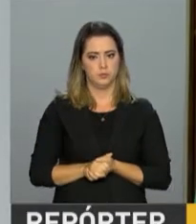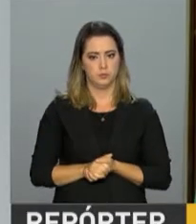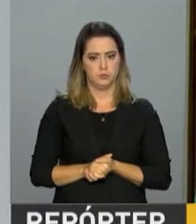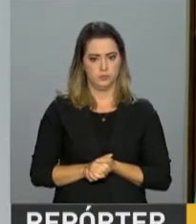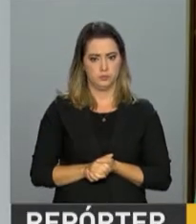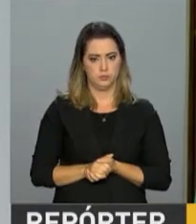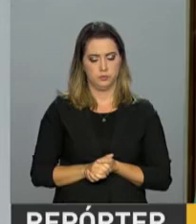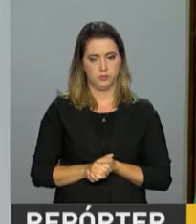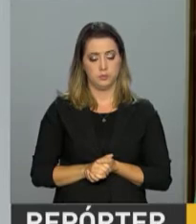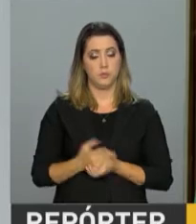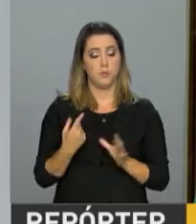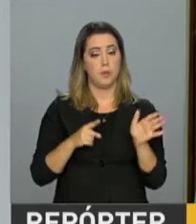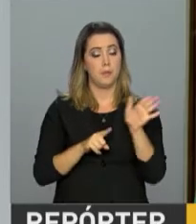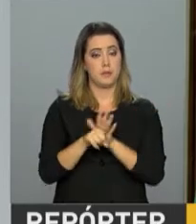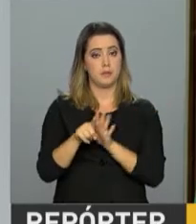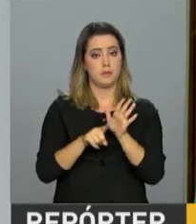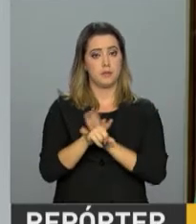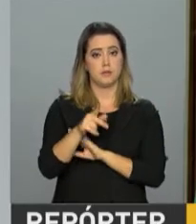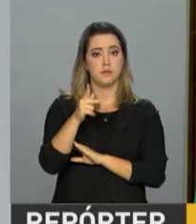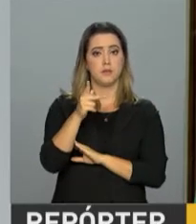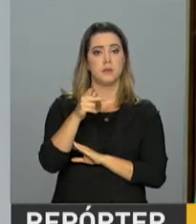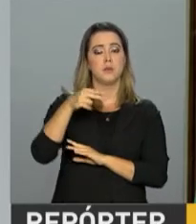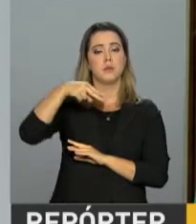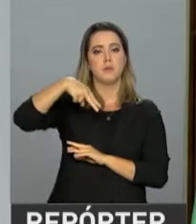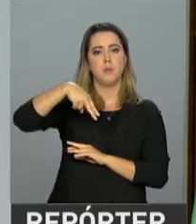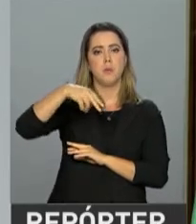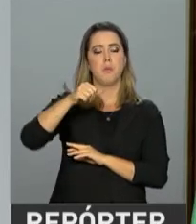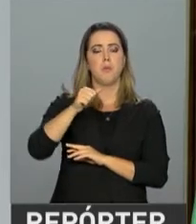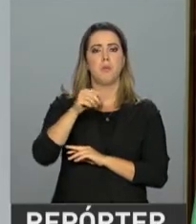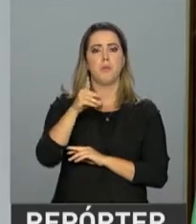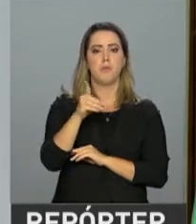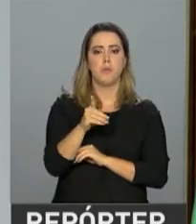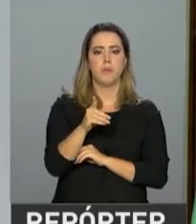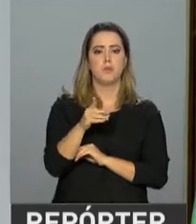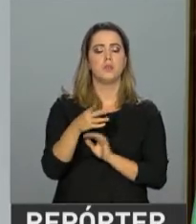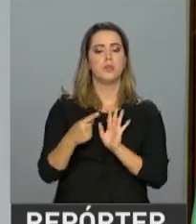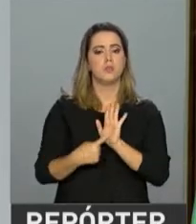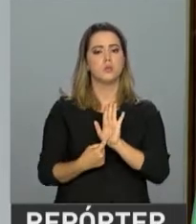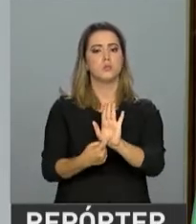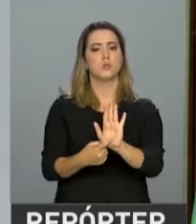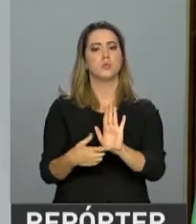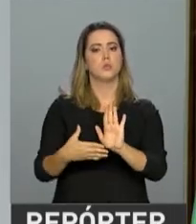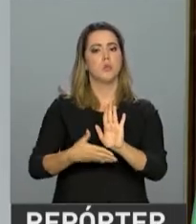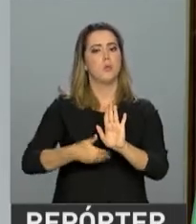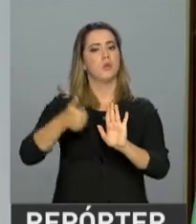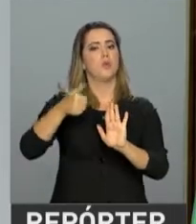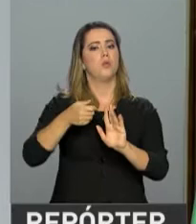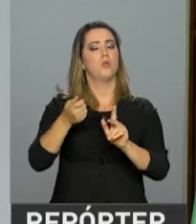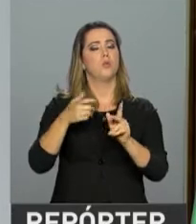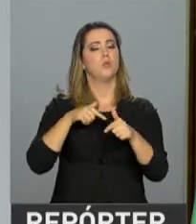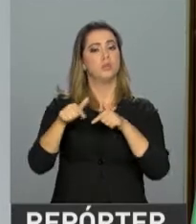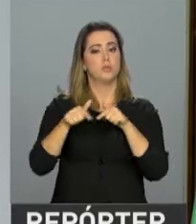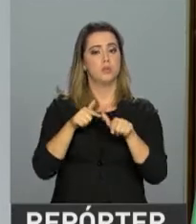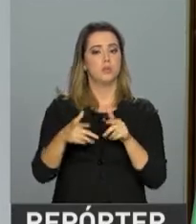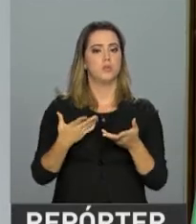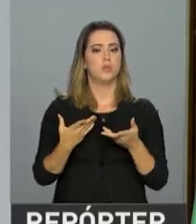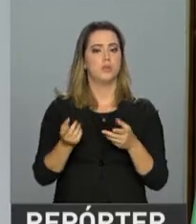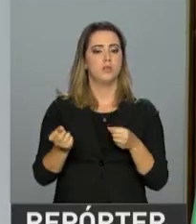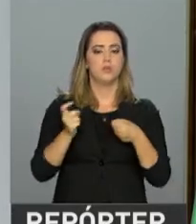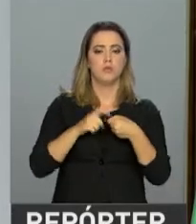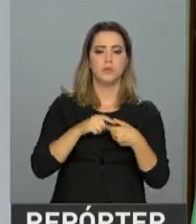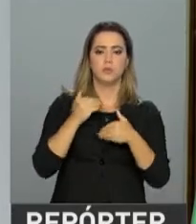mostra aumento da taxa de ocupação e isso indica que de fato a economia está reaquecendo que os